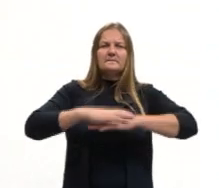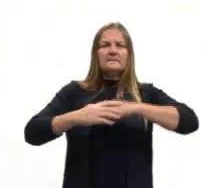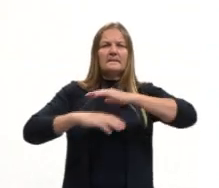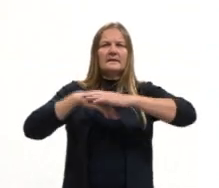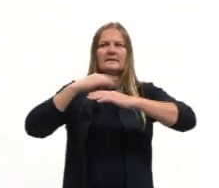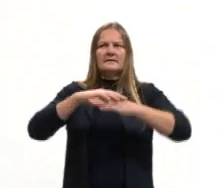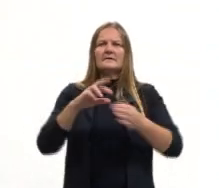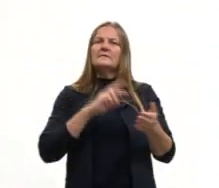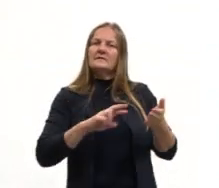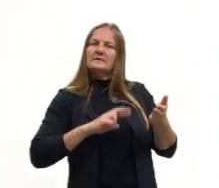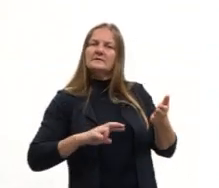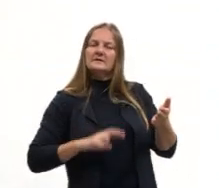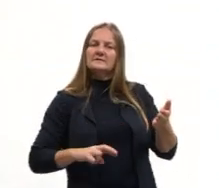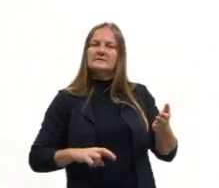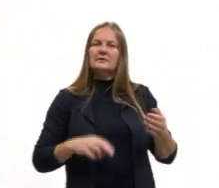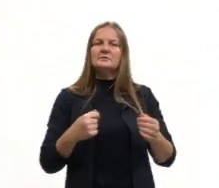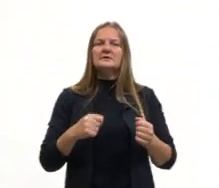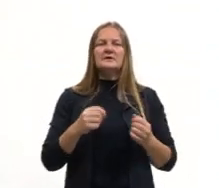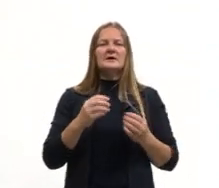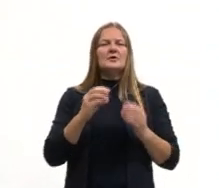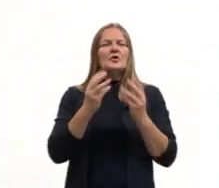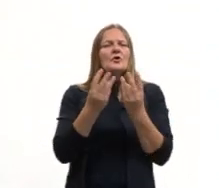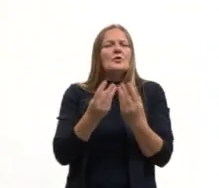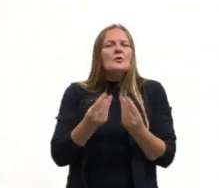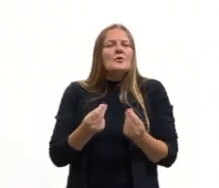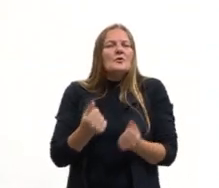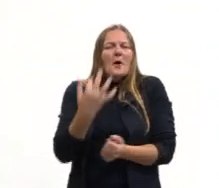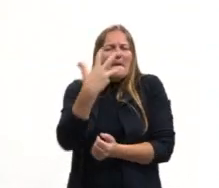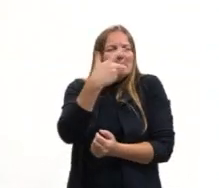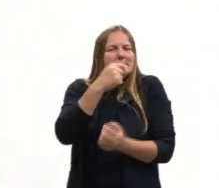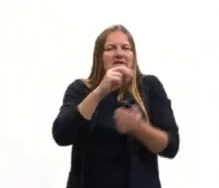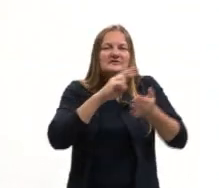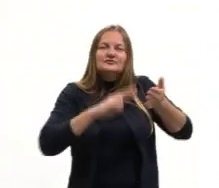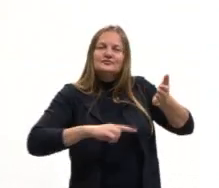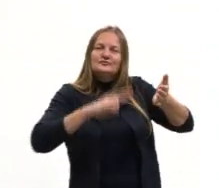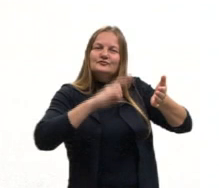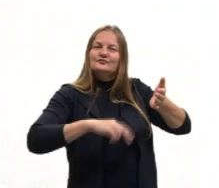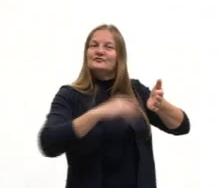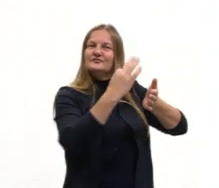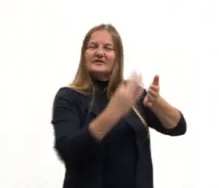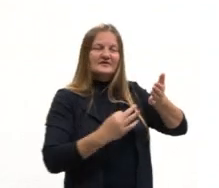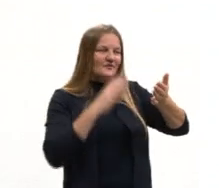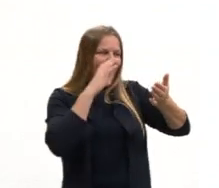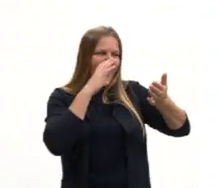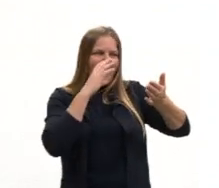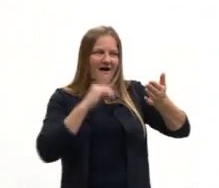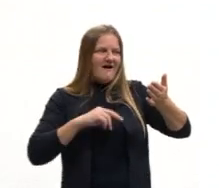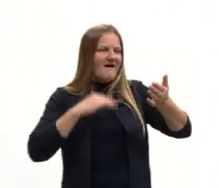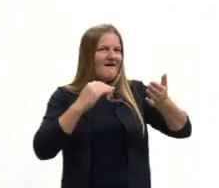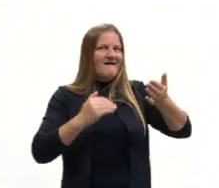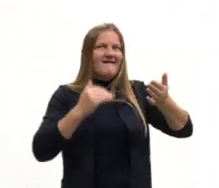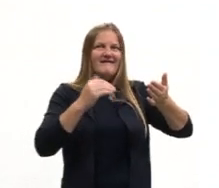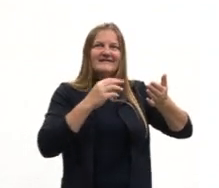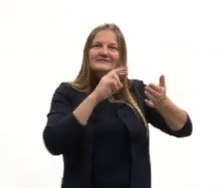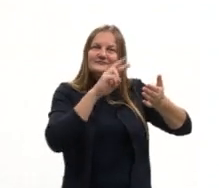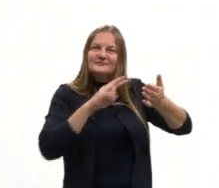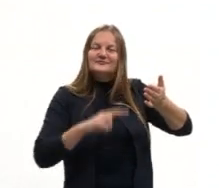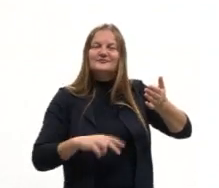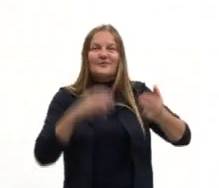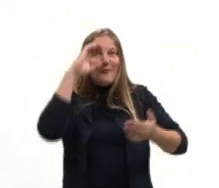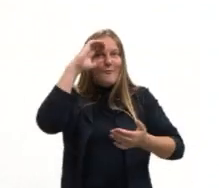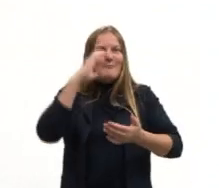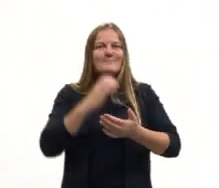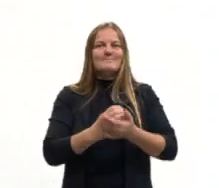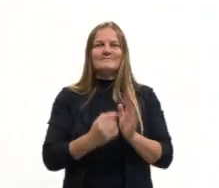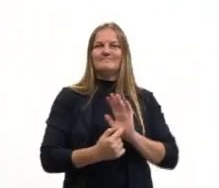redação necessita de Harmonia entre a introdução e o desenvolvimento das ideias apresentadas na tese